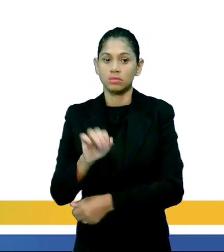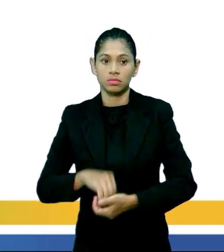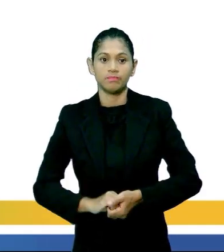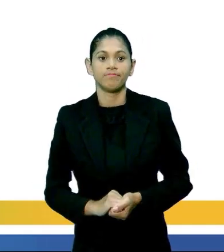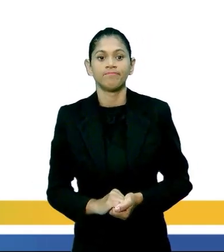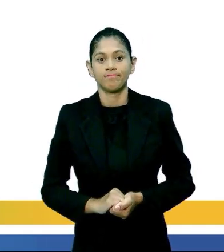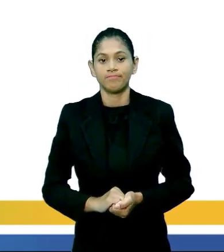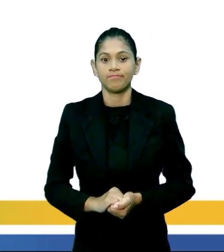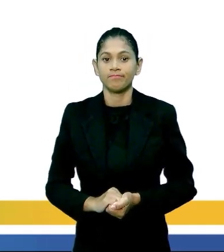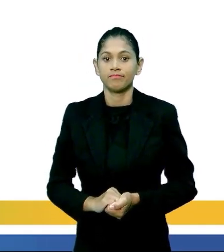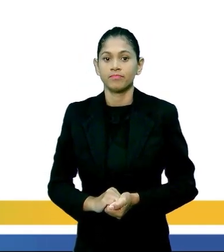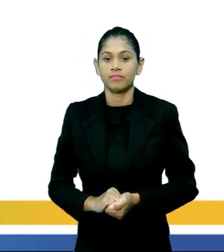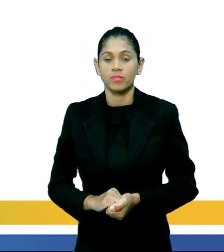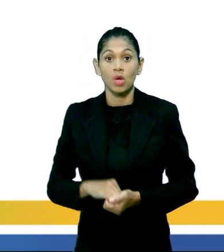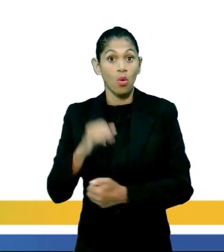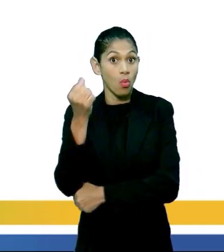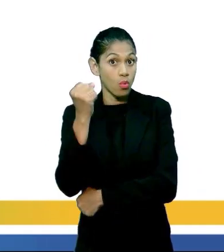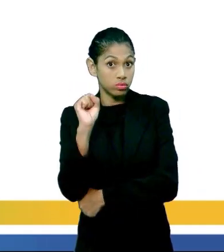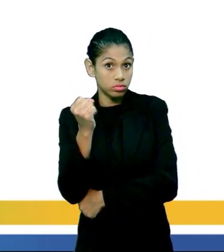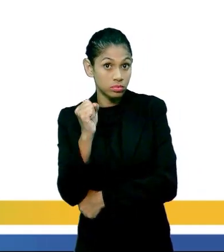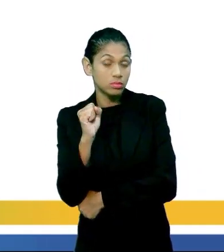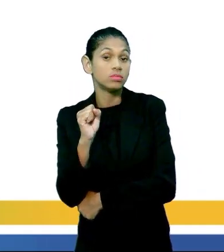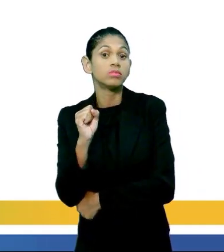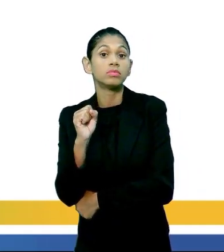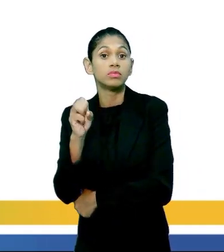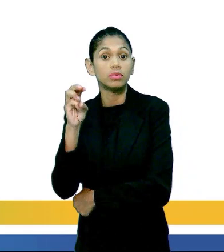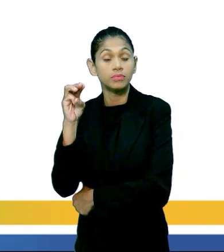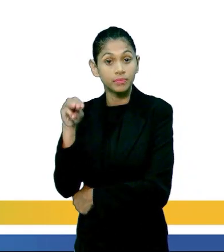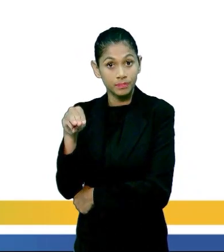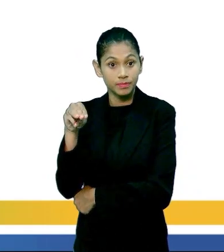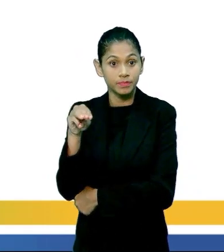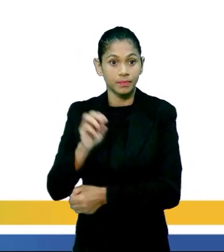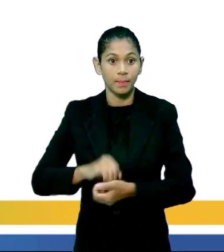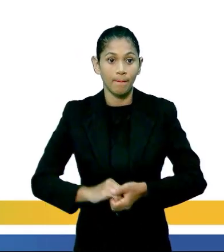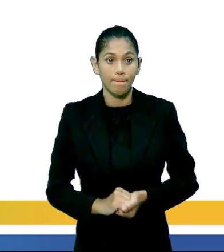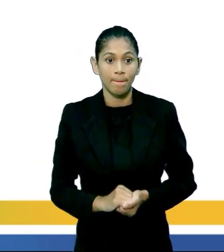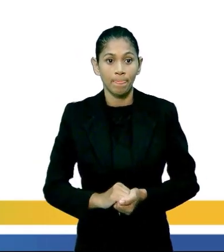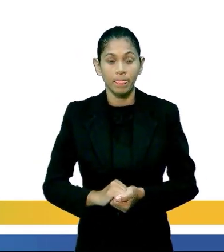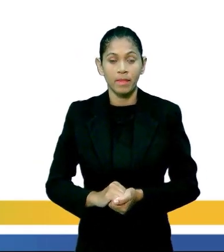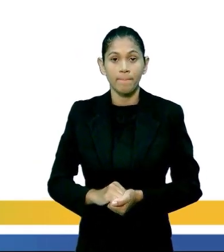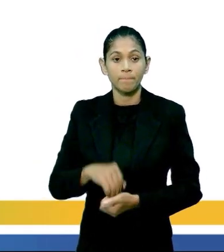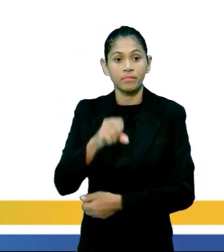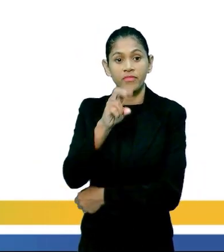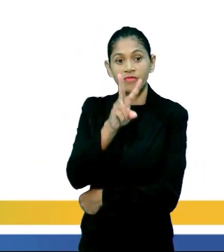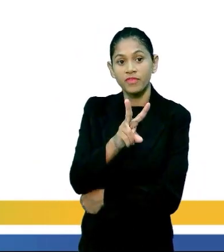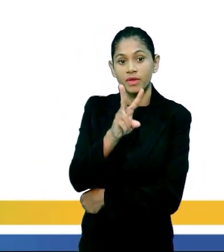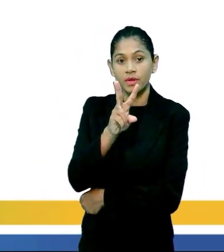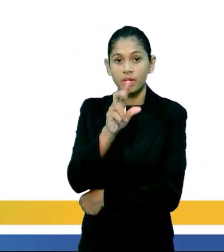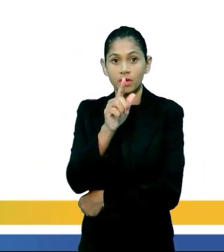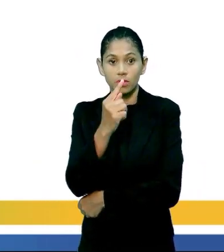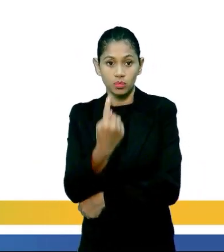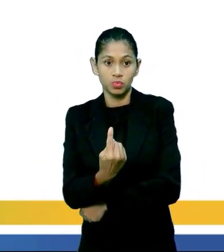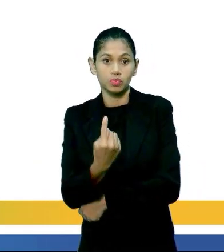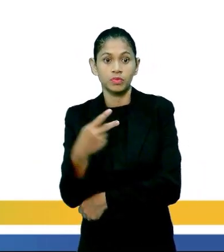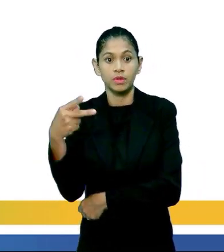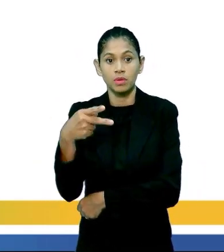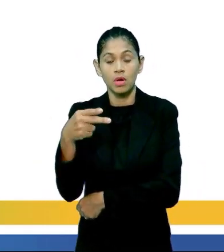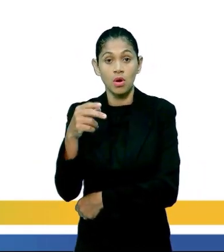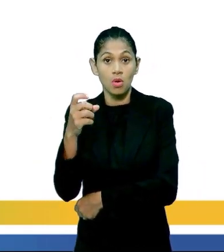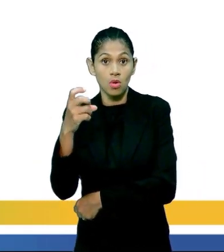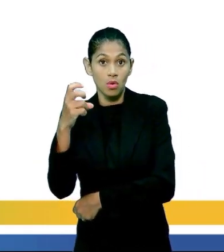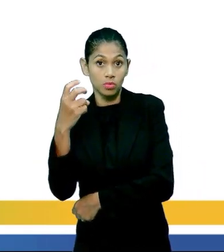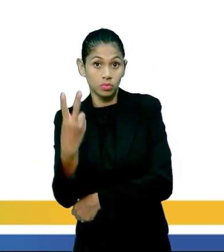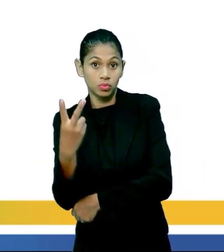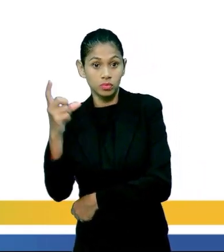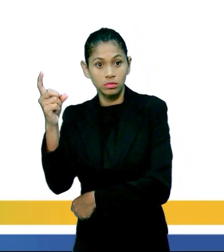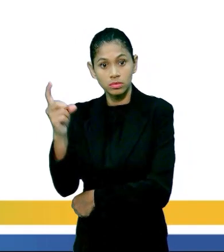a V1, que eu vou chamar essa parte cinza, é igual a 2x vezes 2x